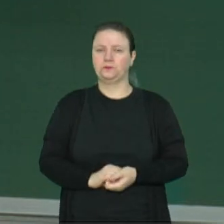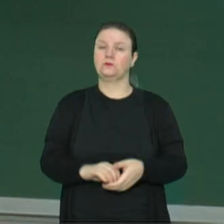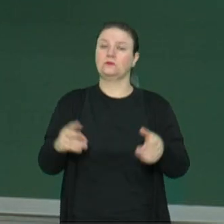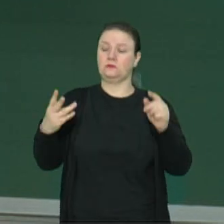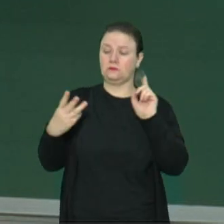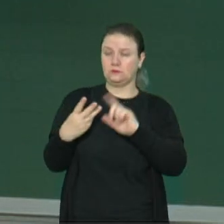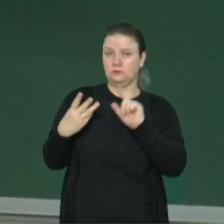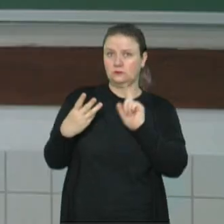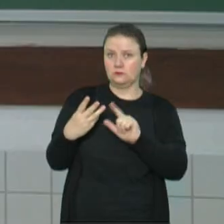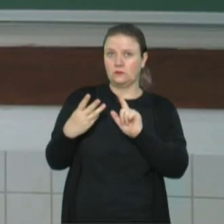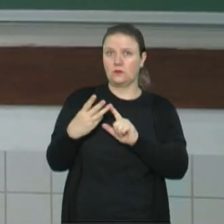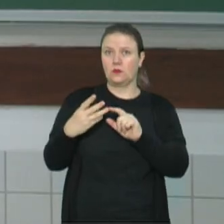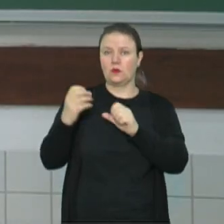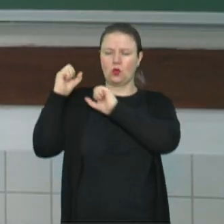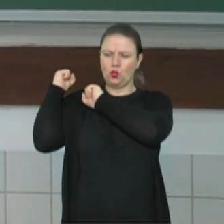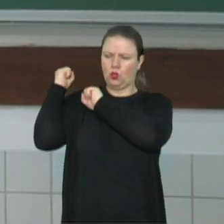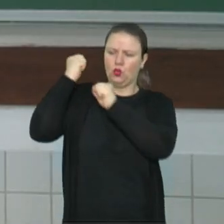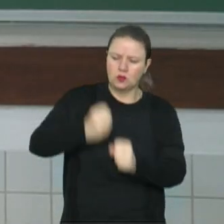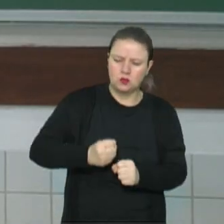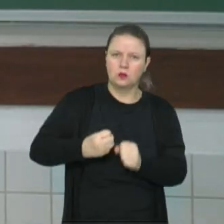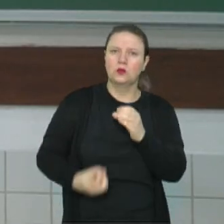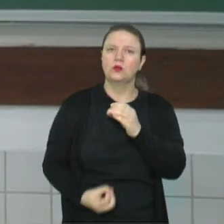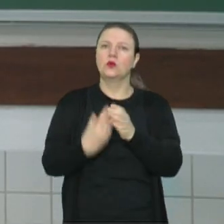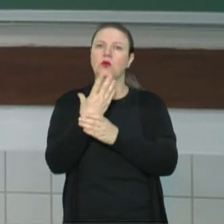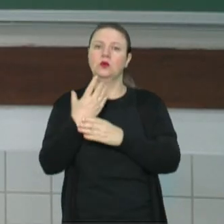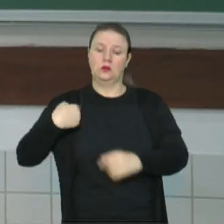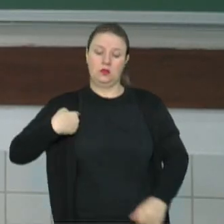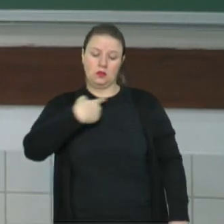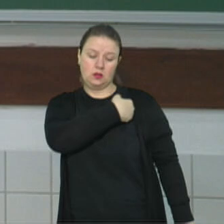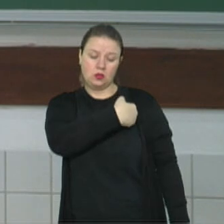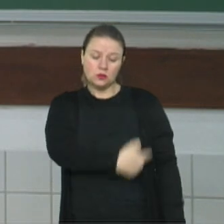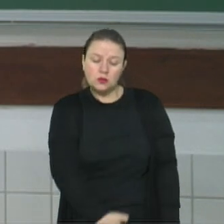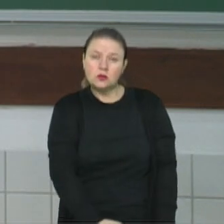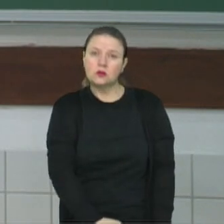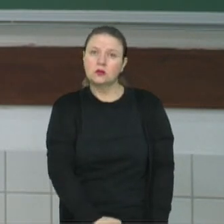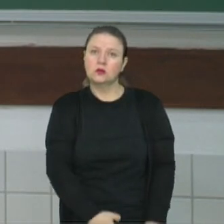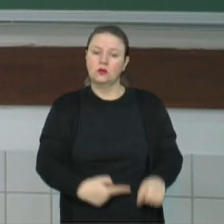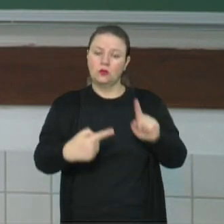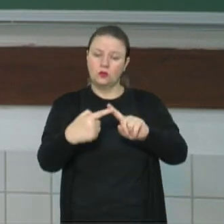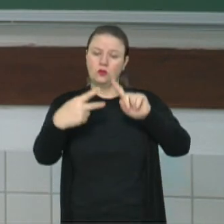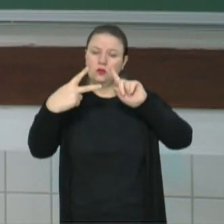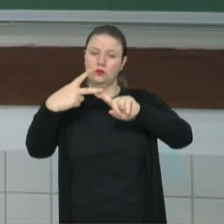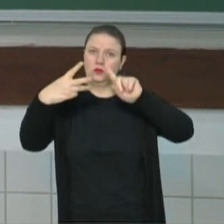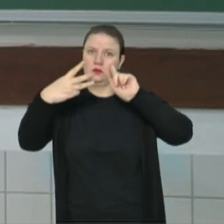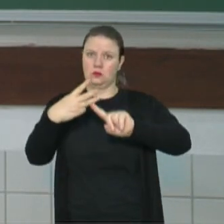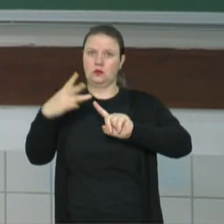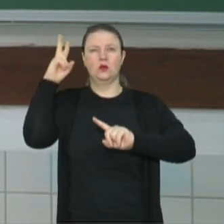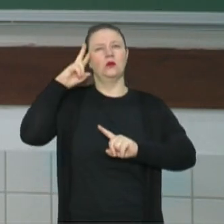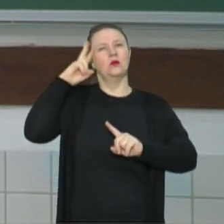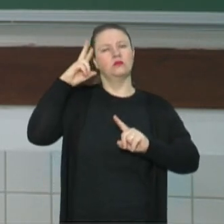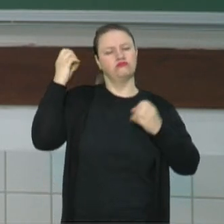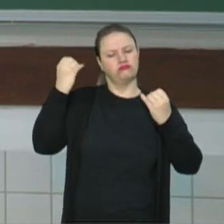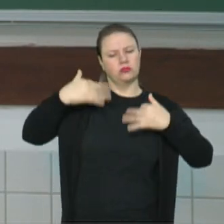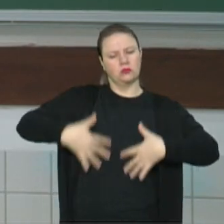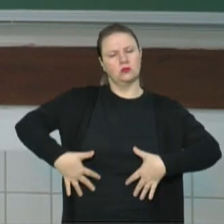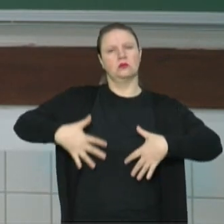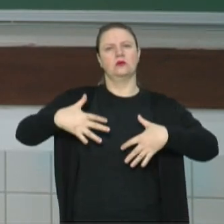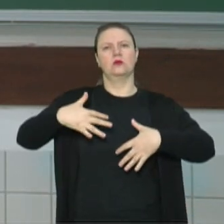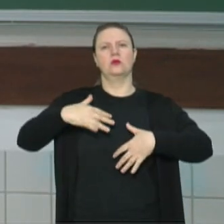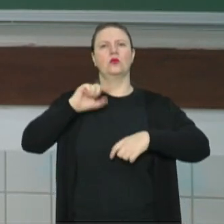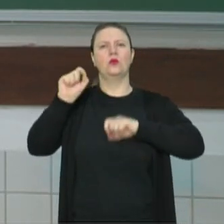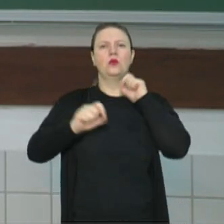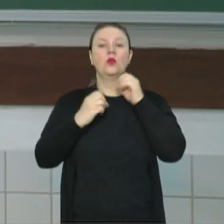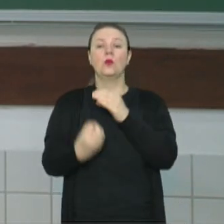vertente sustenta ainda que o jiu-jitsu surgiu na China. Então são as três vertentes, as três histórias que contam